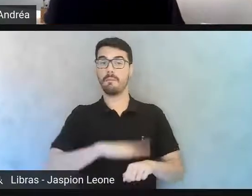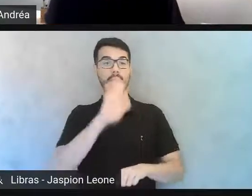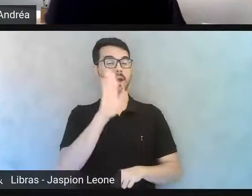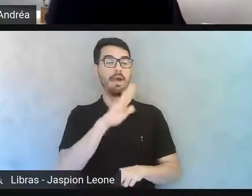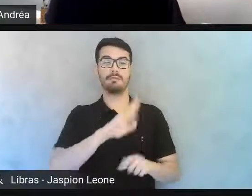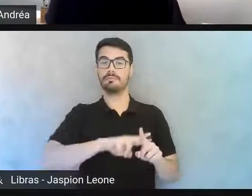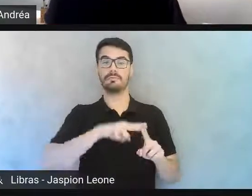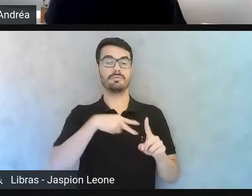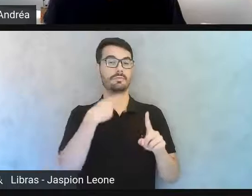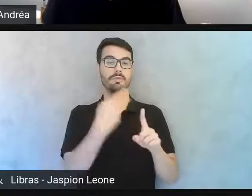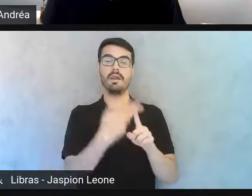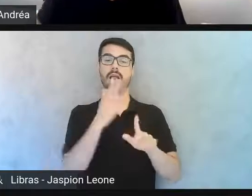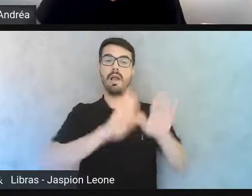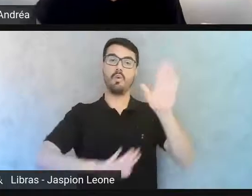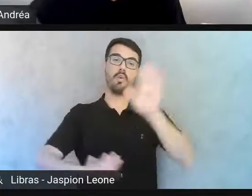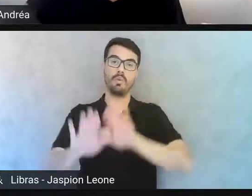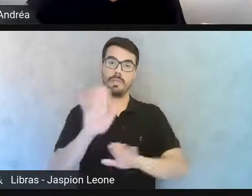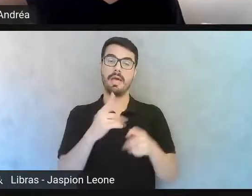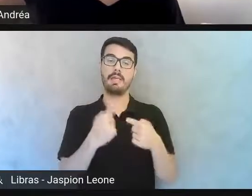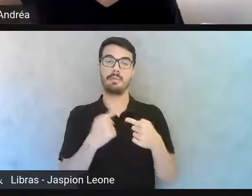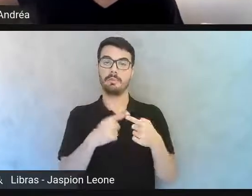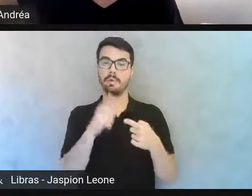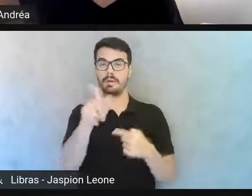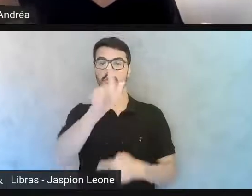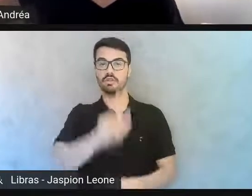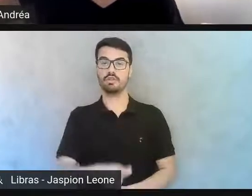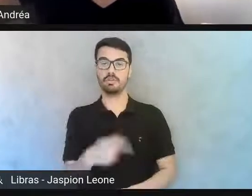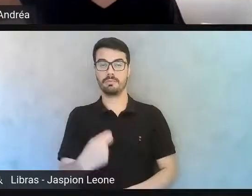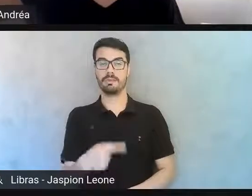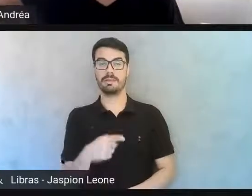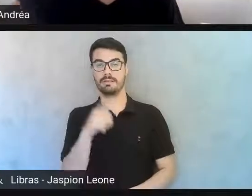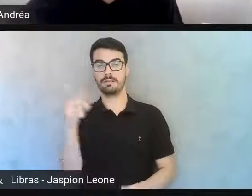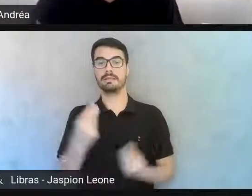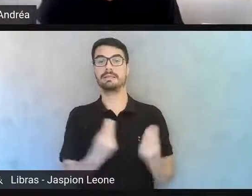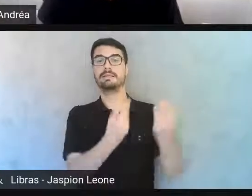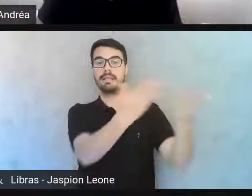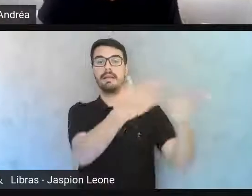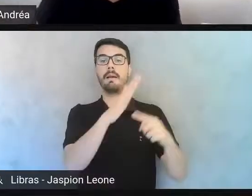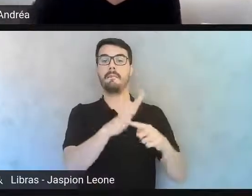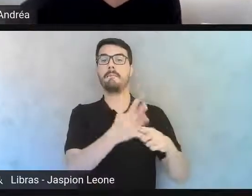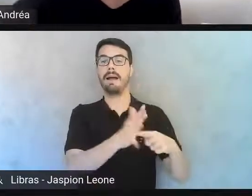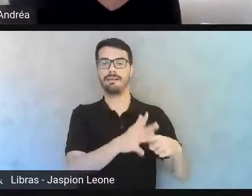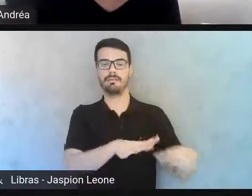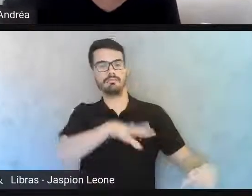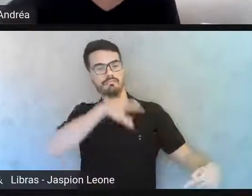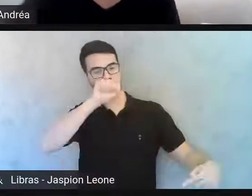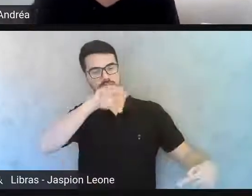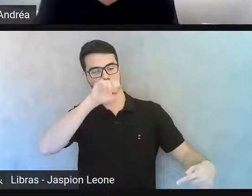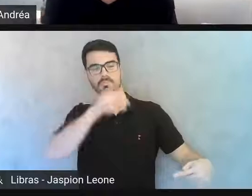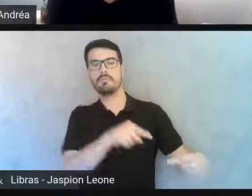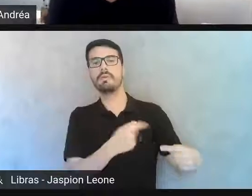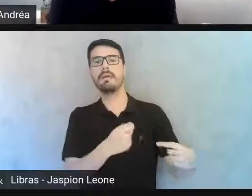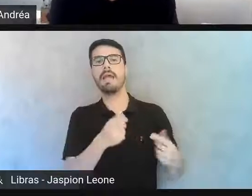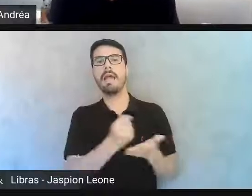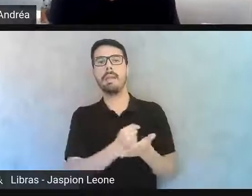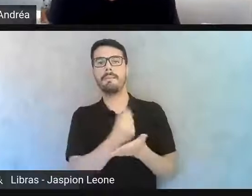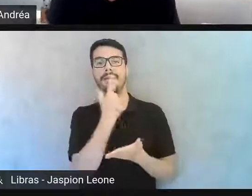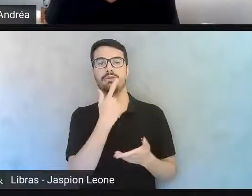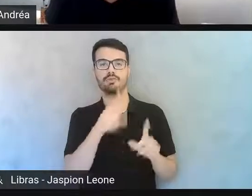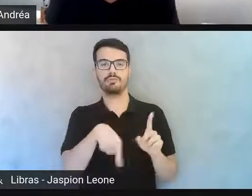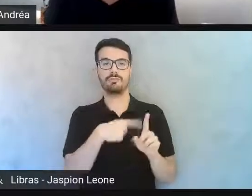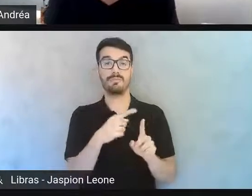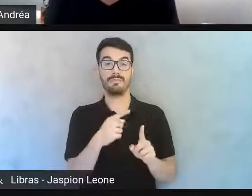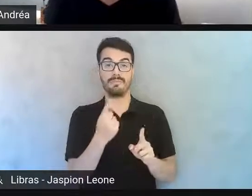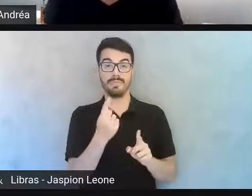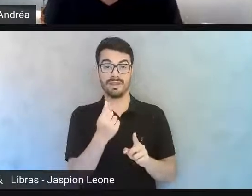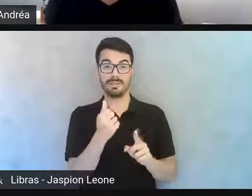uma cautela, porque às vezes o gestor tem que entregar um respirador lá para um hospital, tem que comprar medicamento e às vezes o preço não é a